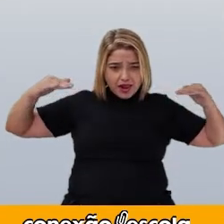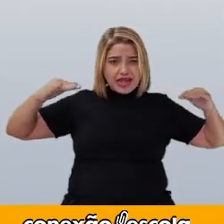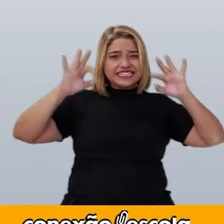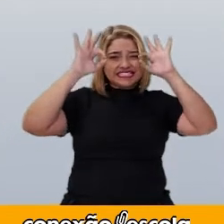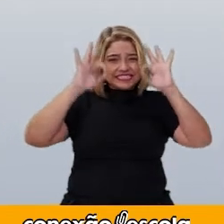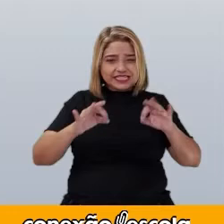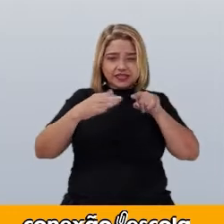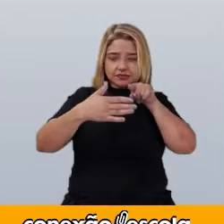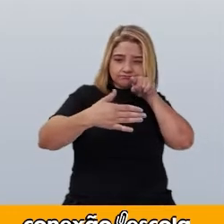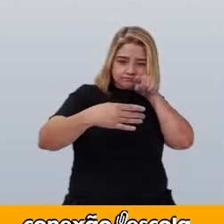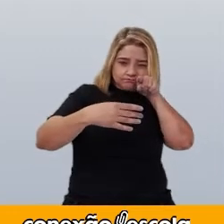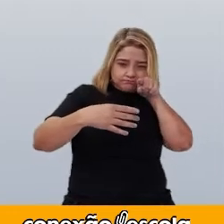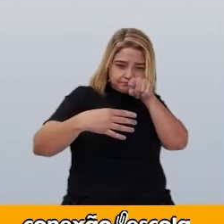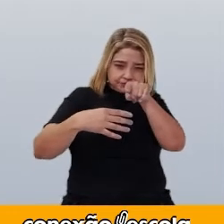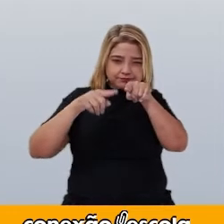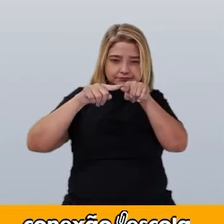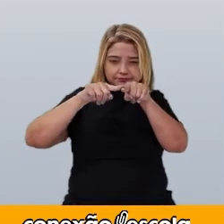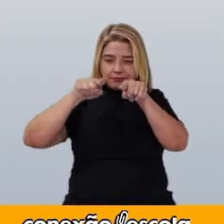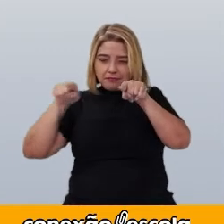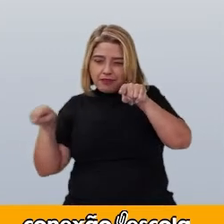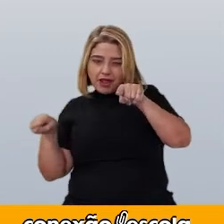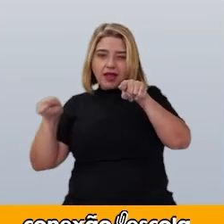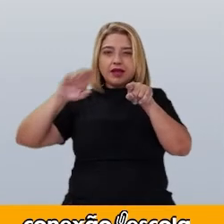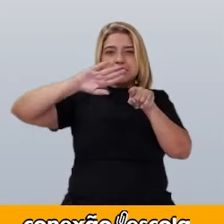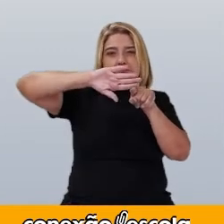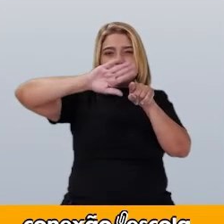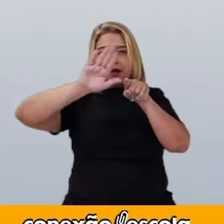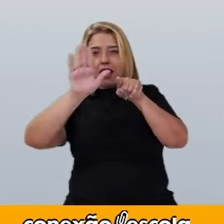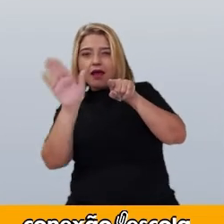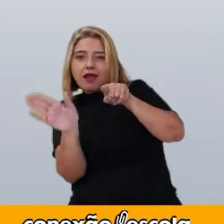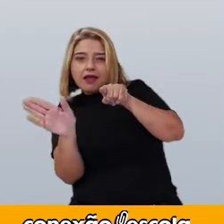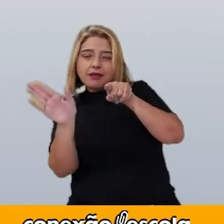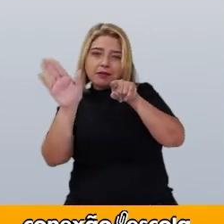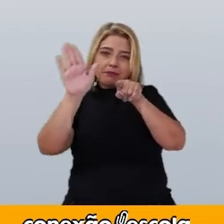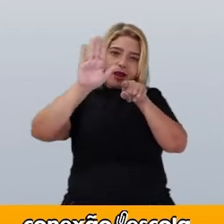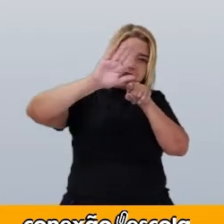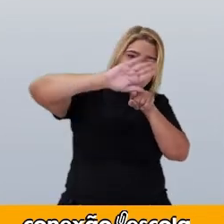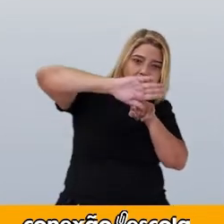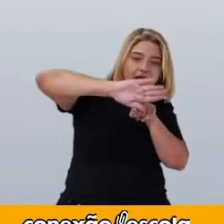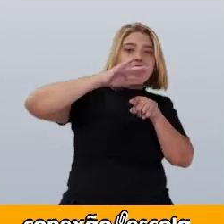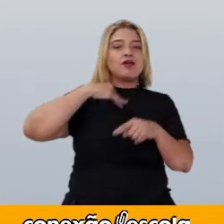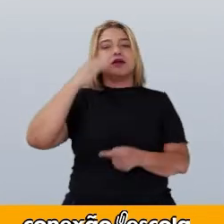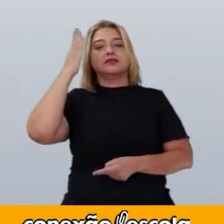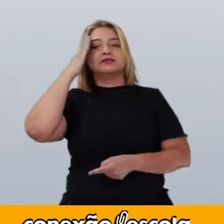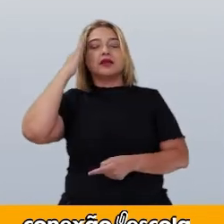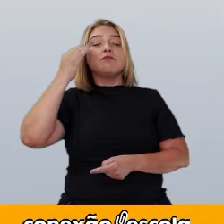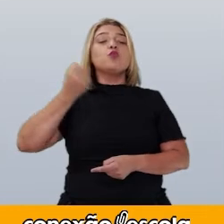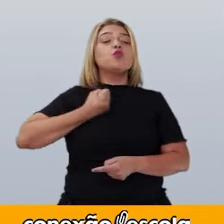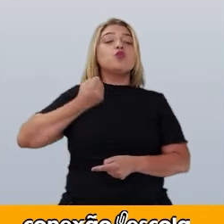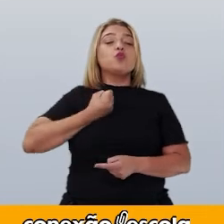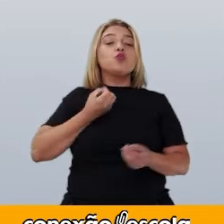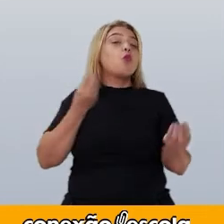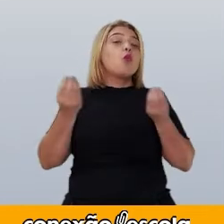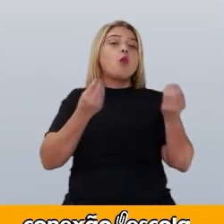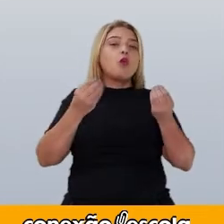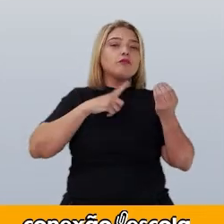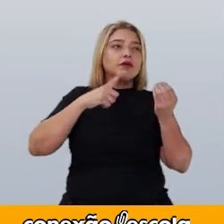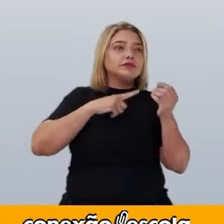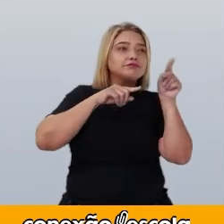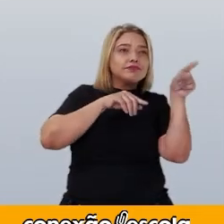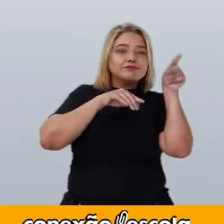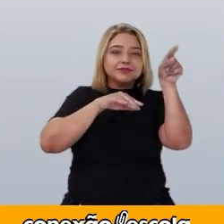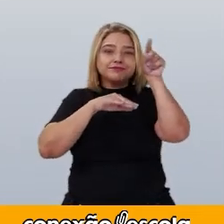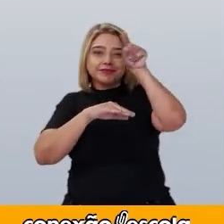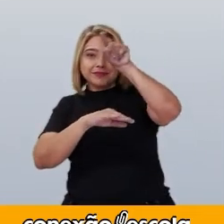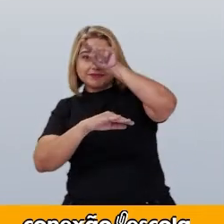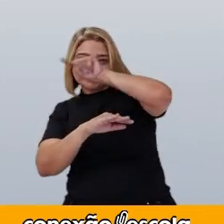da base e a outra reta indicará a medida do ângulo, que nesse caso